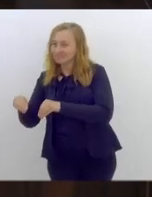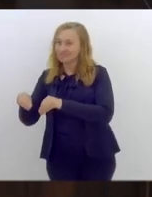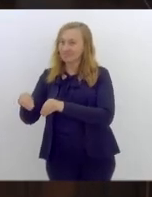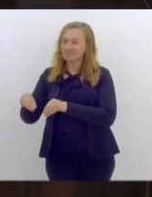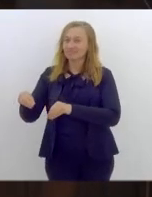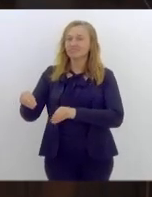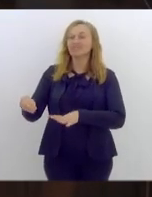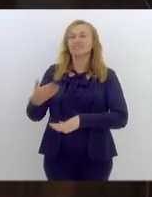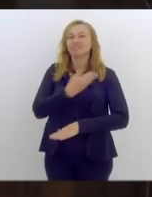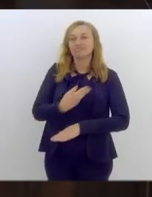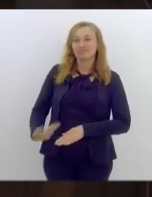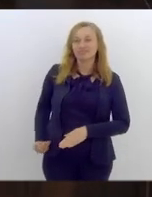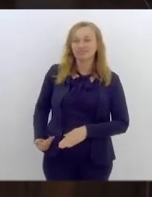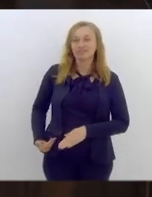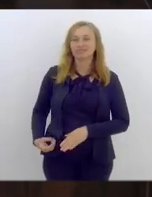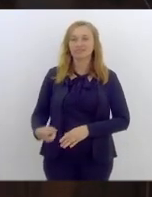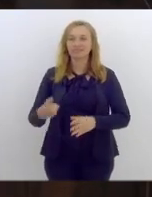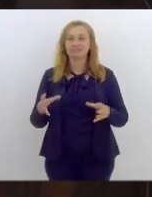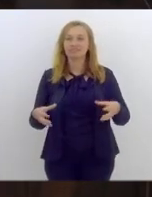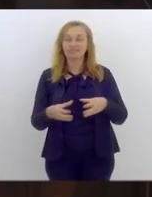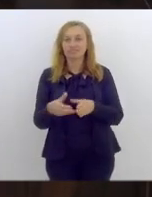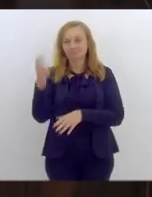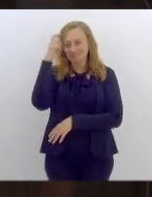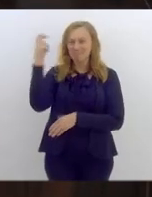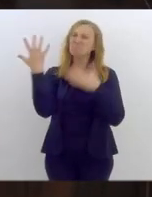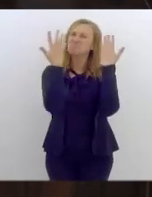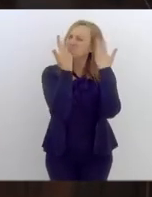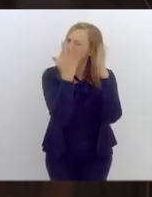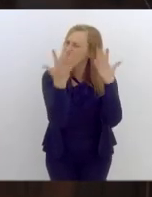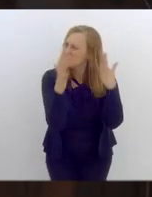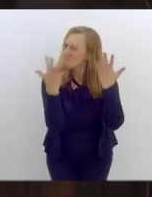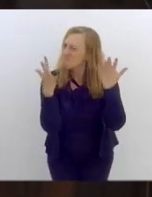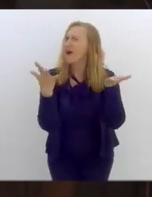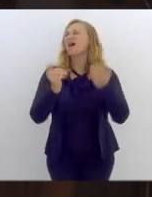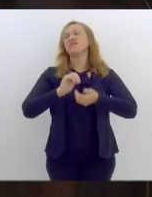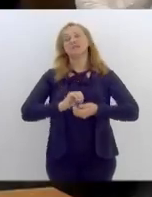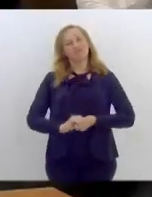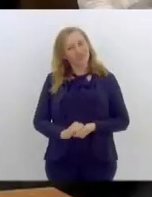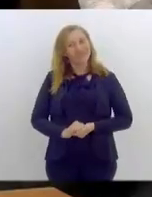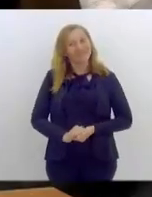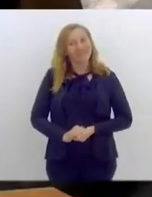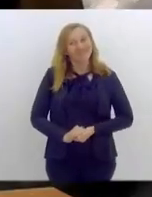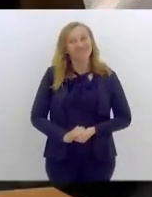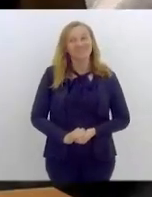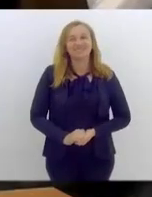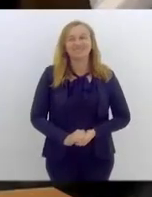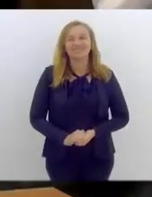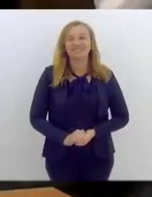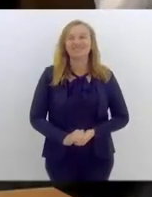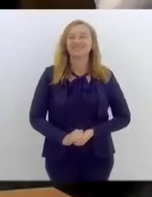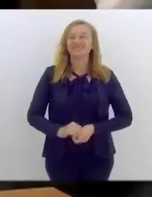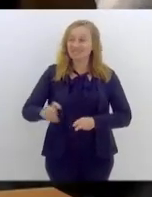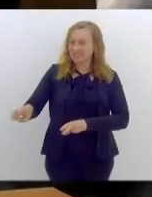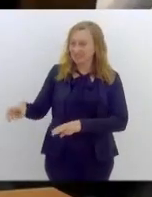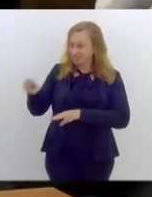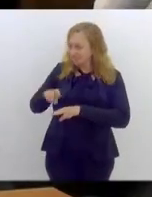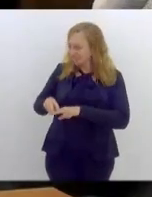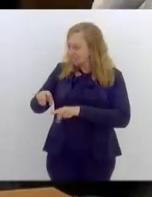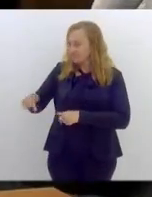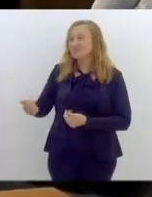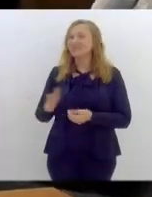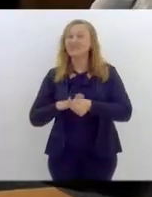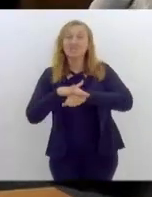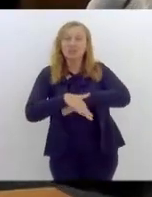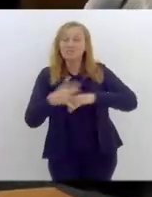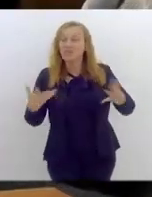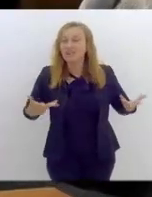da cultura. Muitas palmas para a Áurea Carolina. Vai ocupar a tribuna nessa